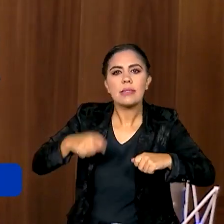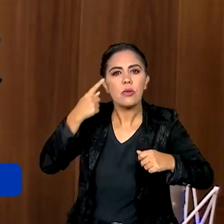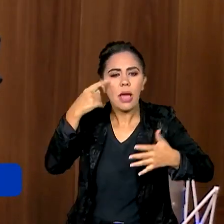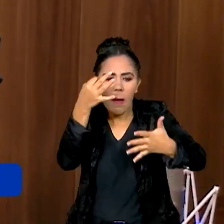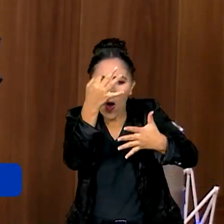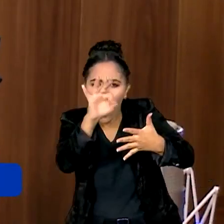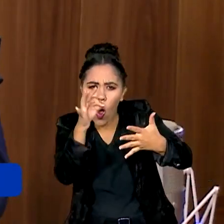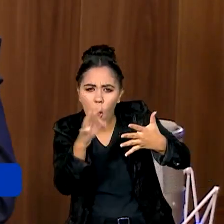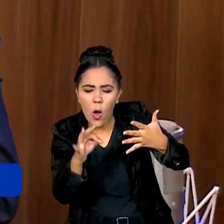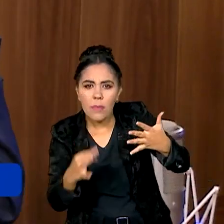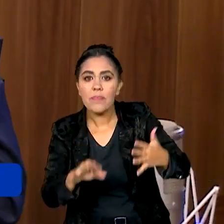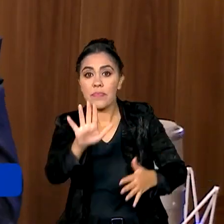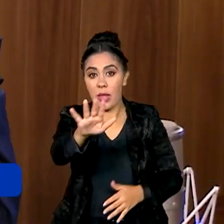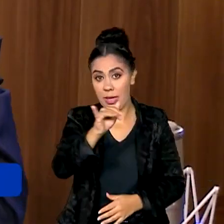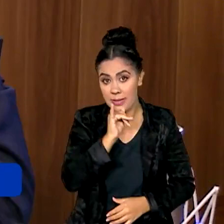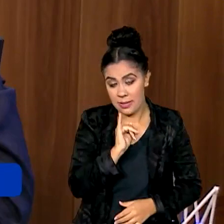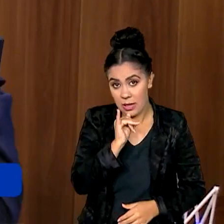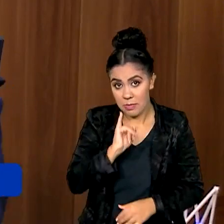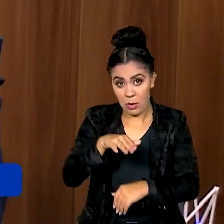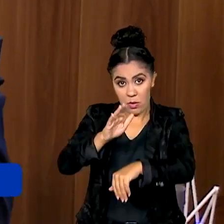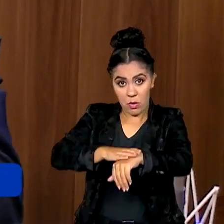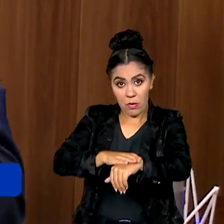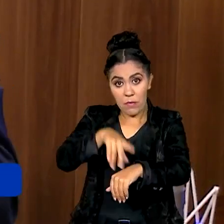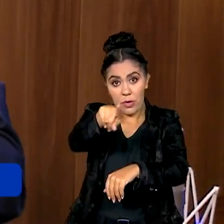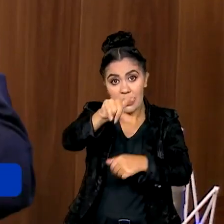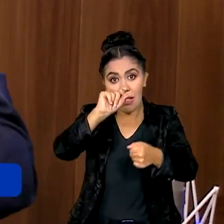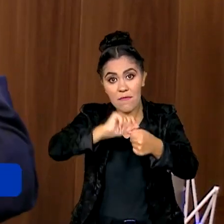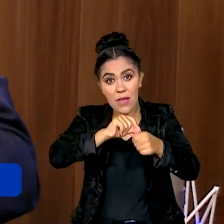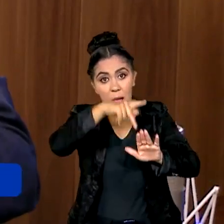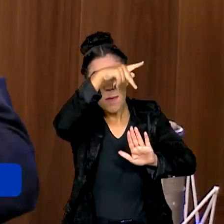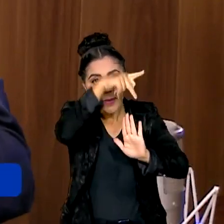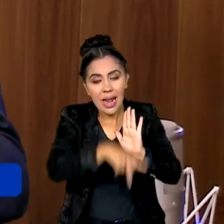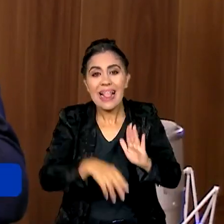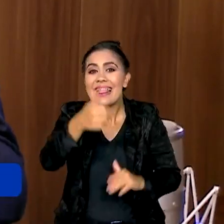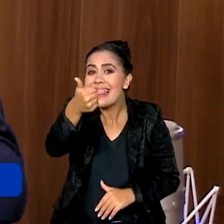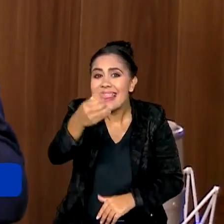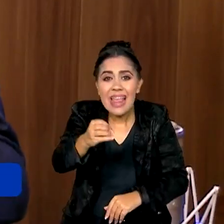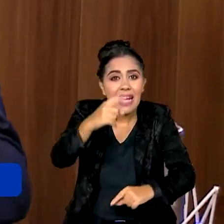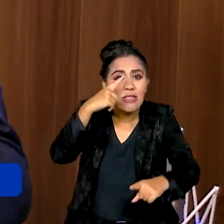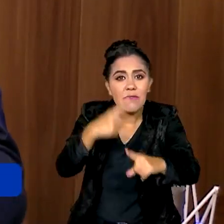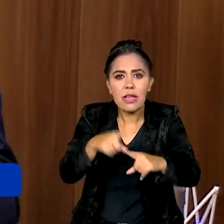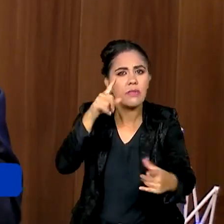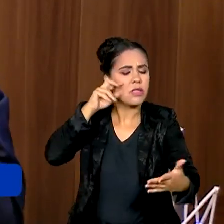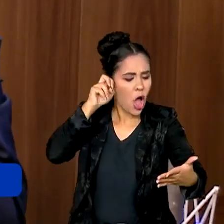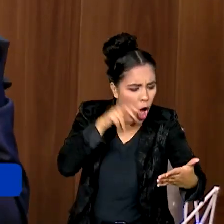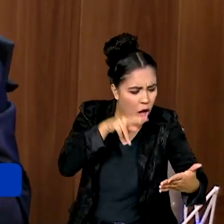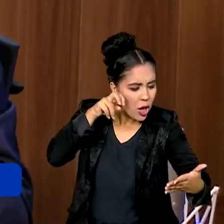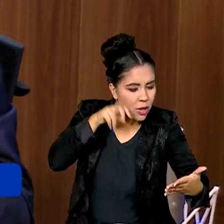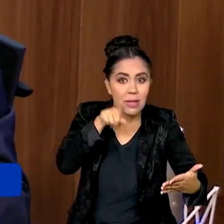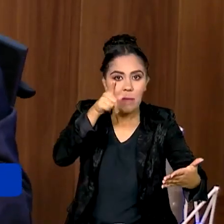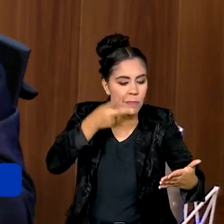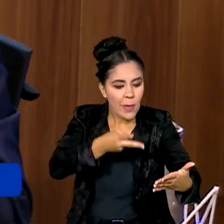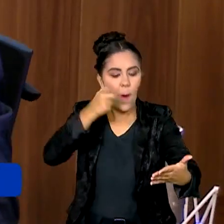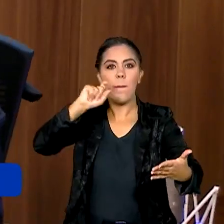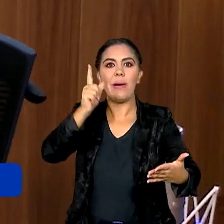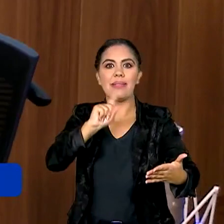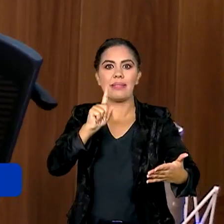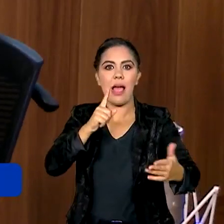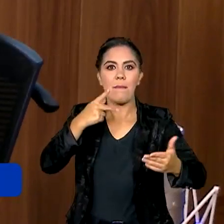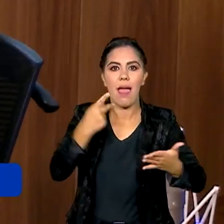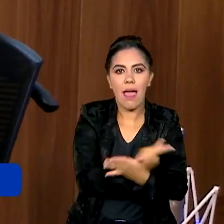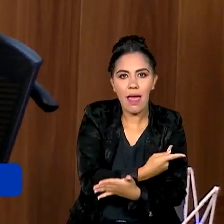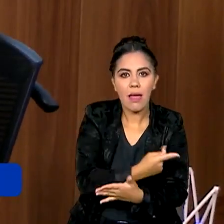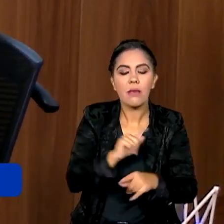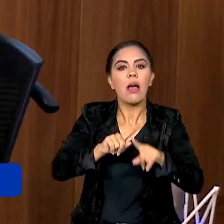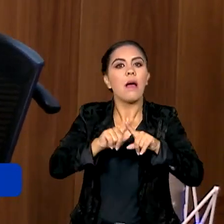ver, você que fez o projeto, pode olhar 10 vezes para aquele papel ali e você não vai ver o erro, né? Às vezes, quando você escreve um texto, você que escreveu,